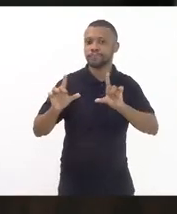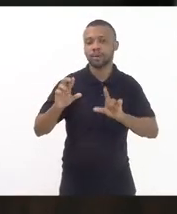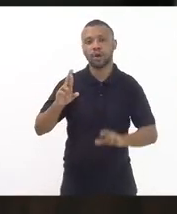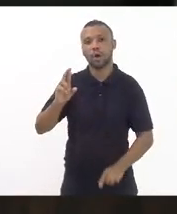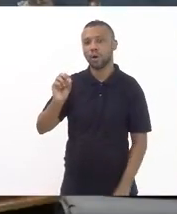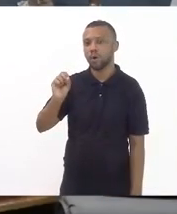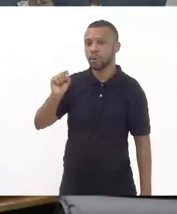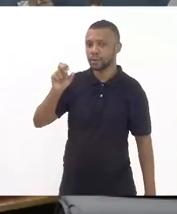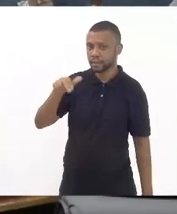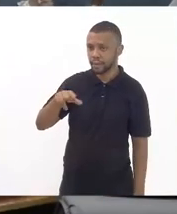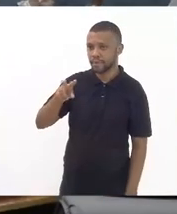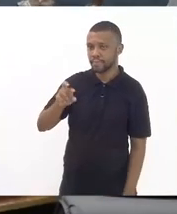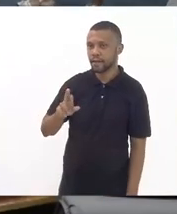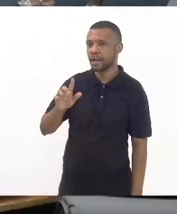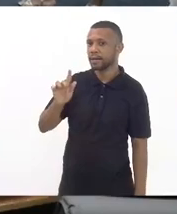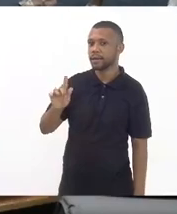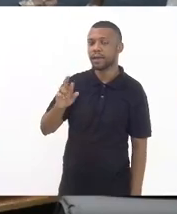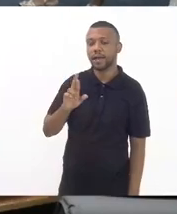Rosenberg.